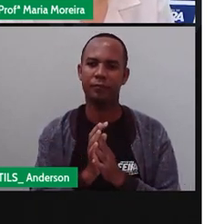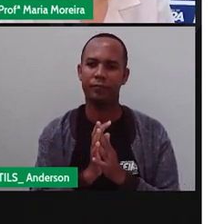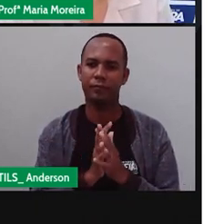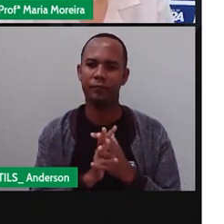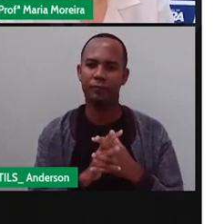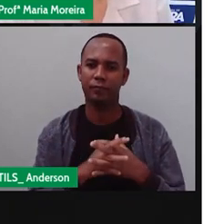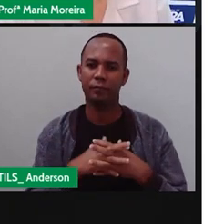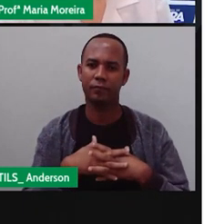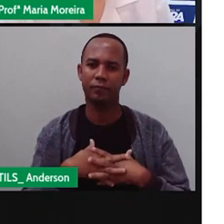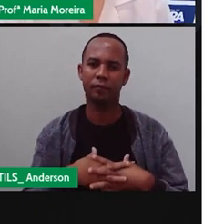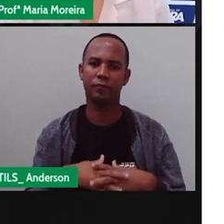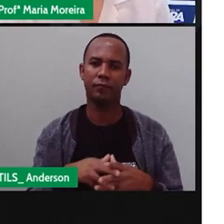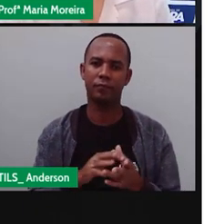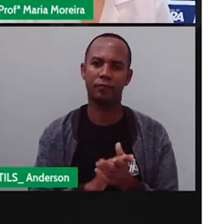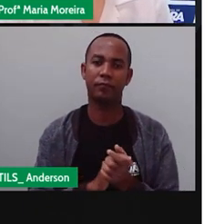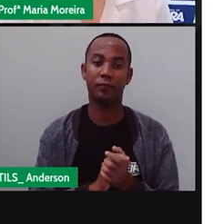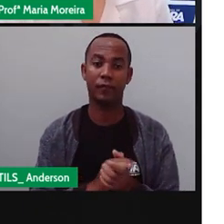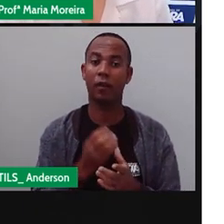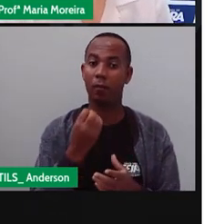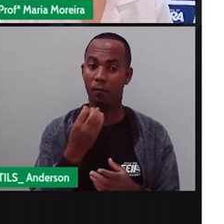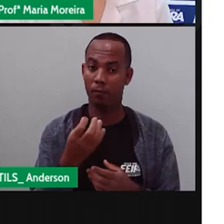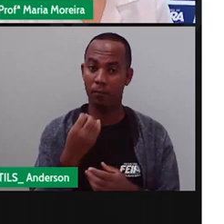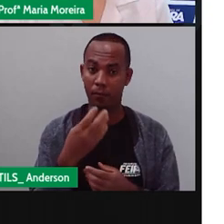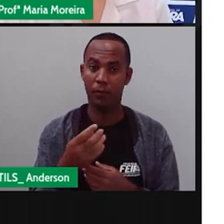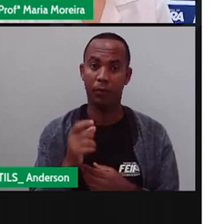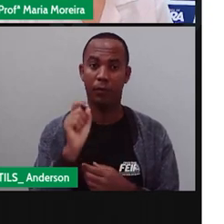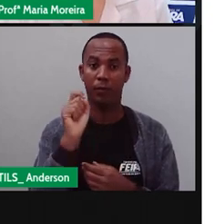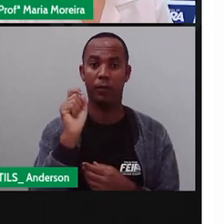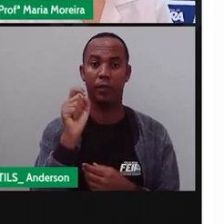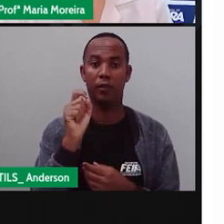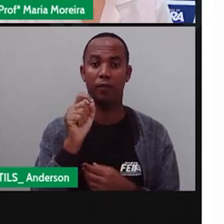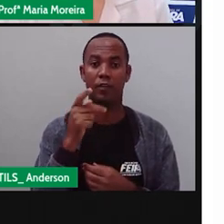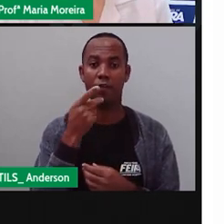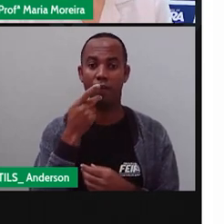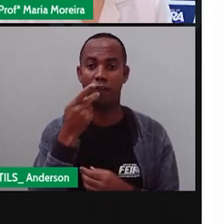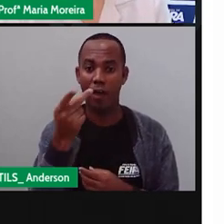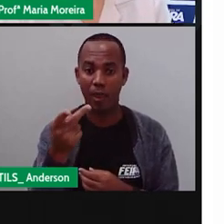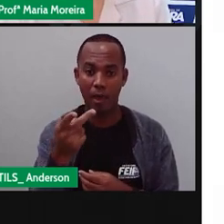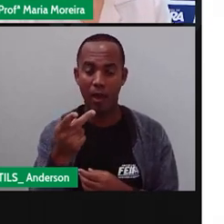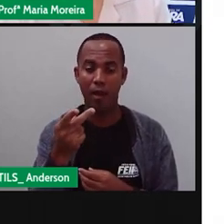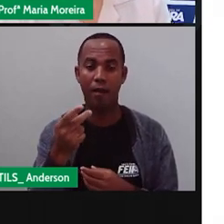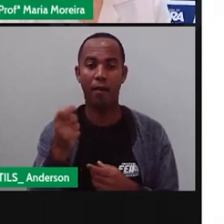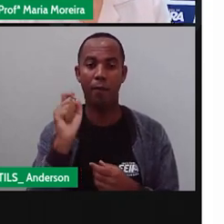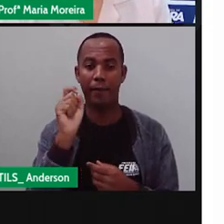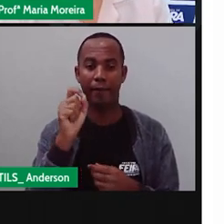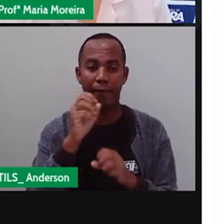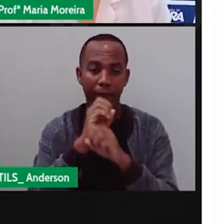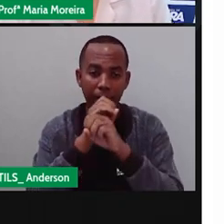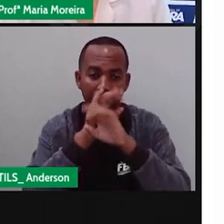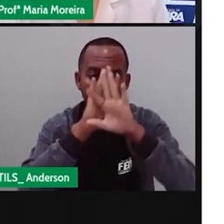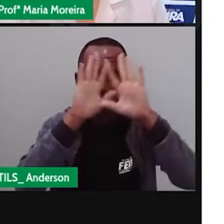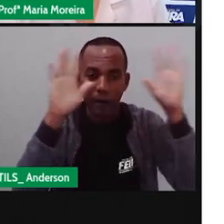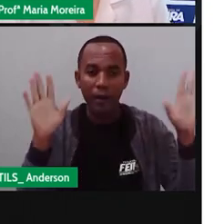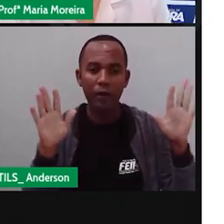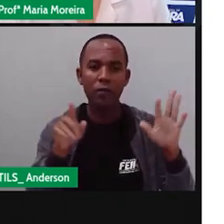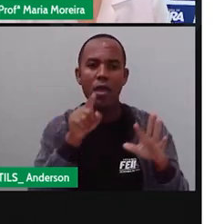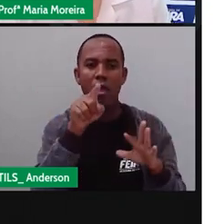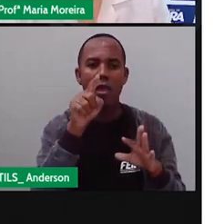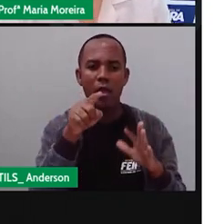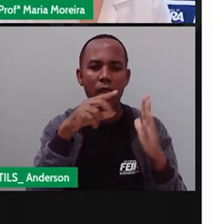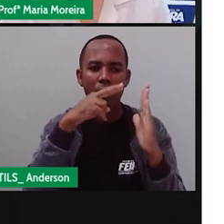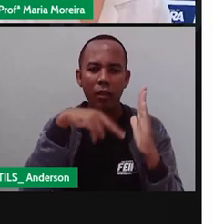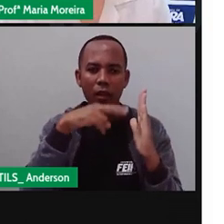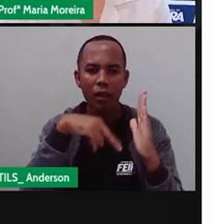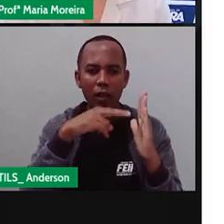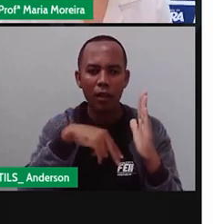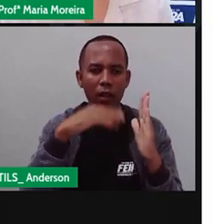ficarem espertos. Bom, aquilo que você pretende dizer precisa estar claro, certo? Para que o leitor possa